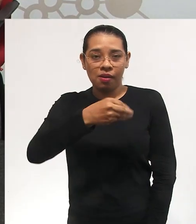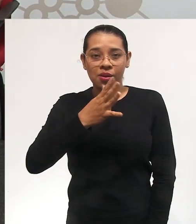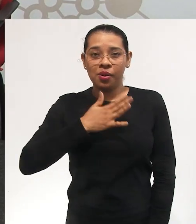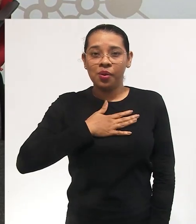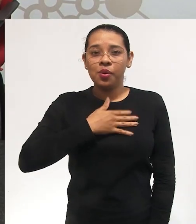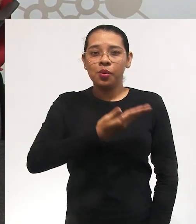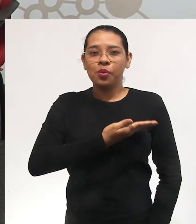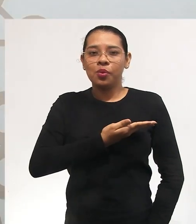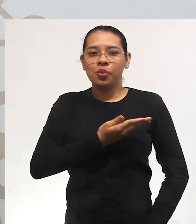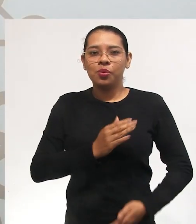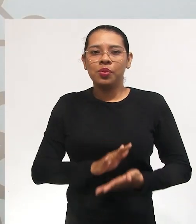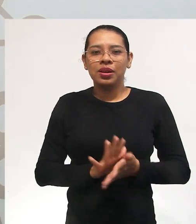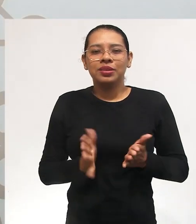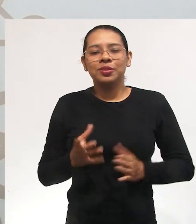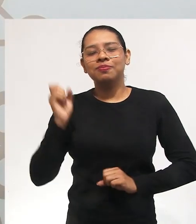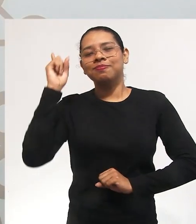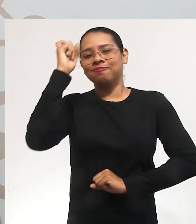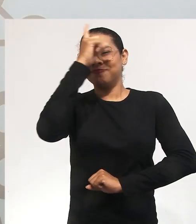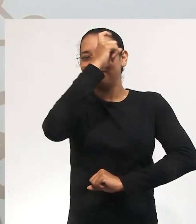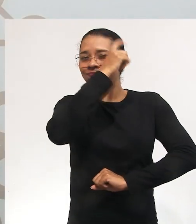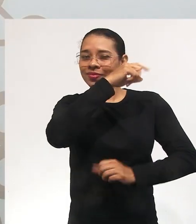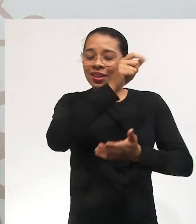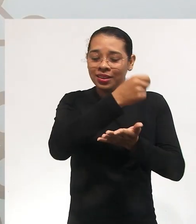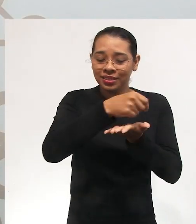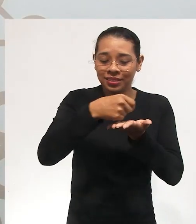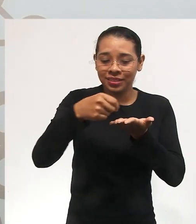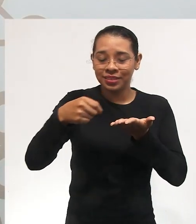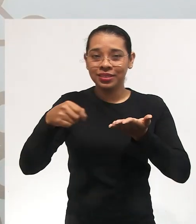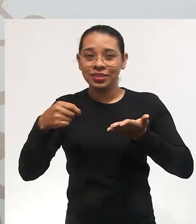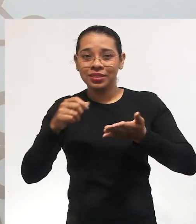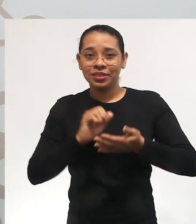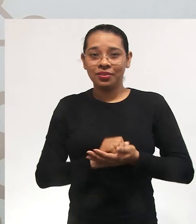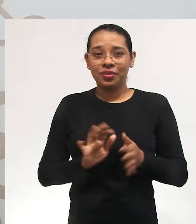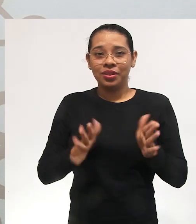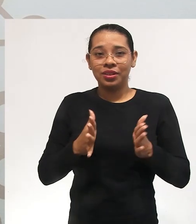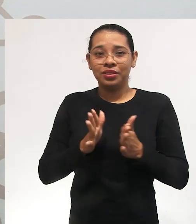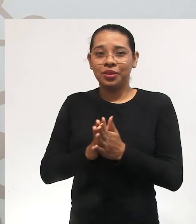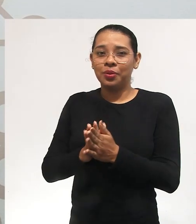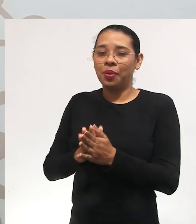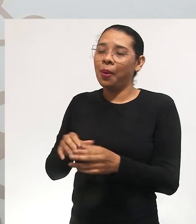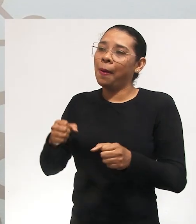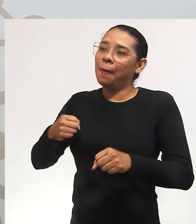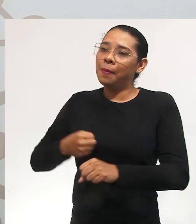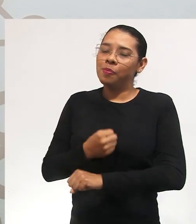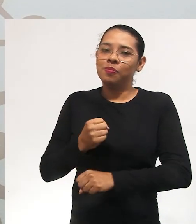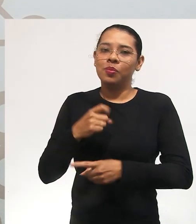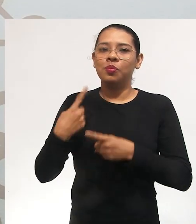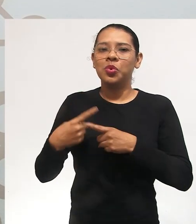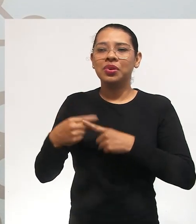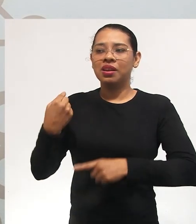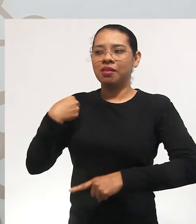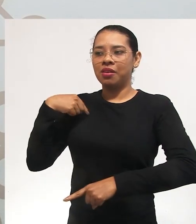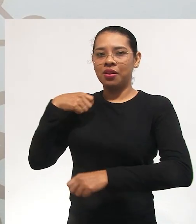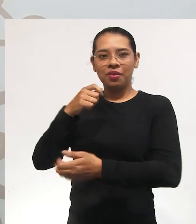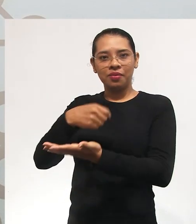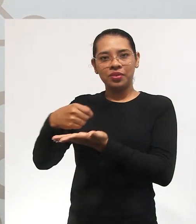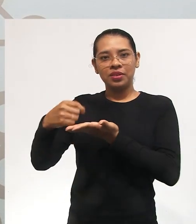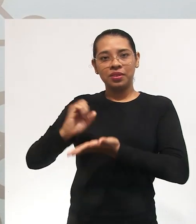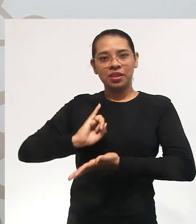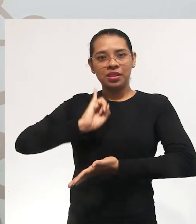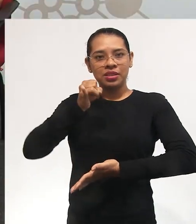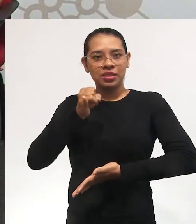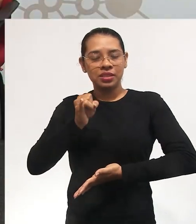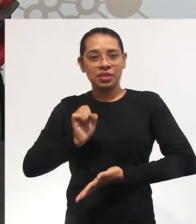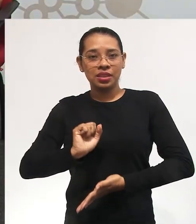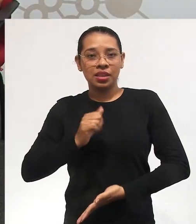agora. E uma resistência enorme para escrever. Por quê? Mamãe, para que eu vou escrever se eu falo assim, ó, no meu celular, ele escreve